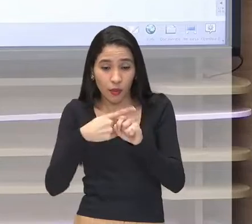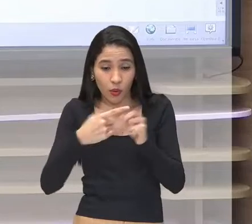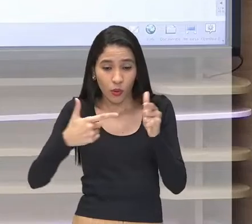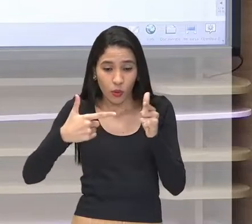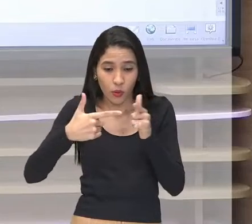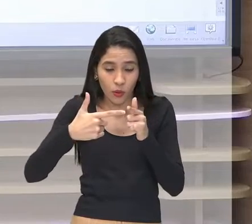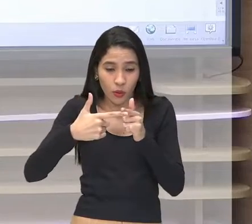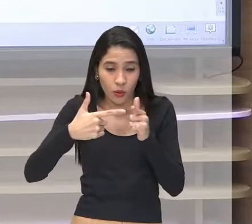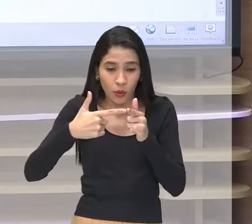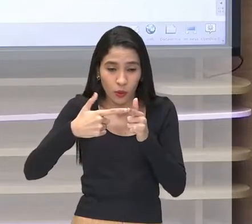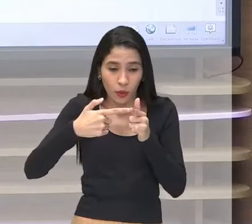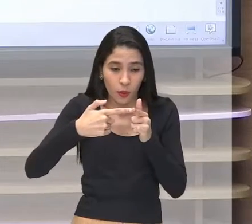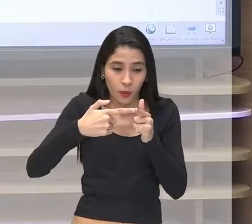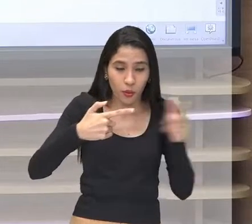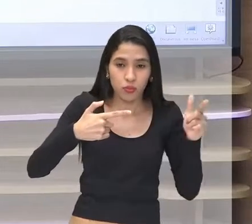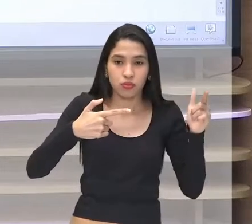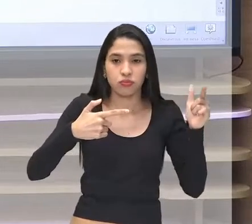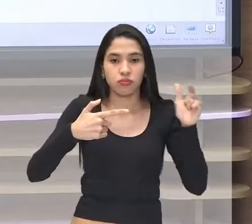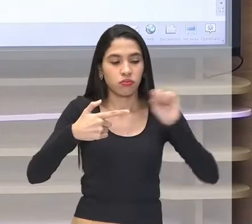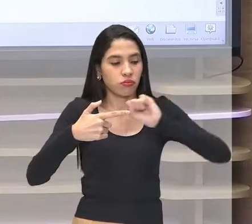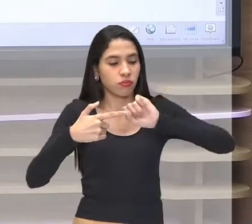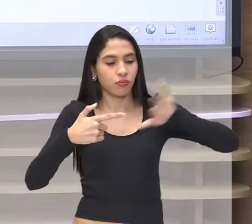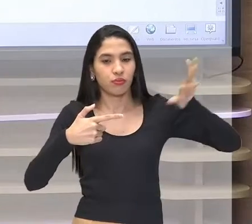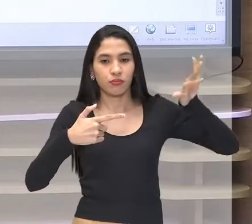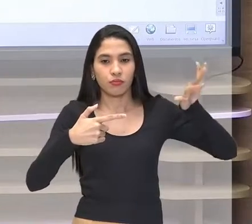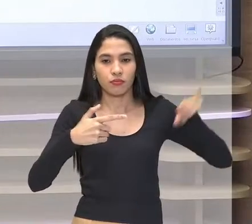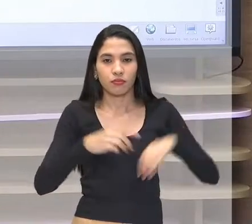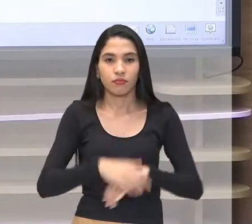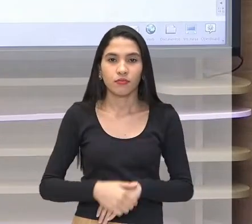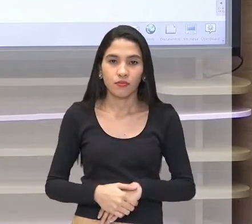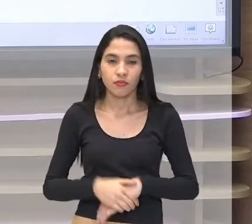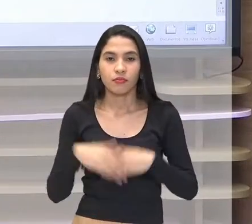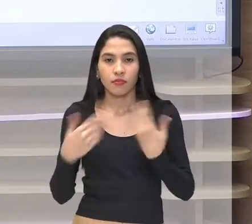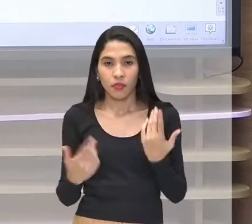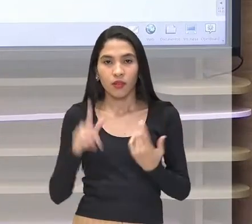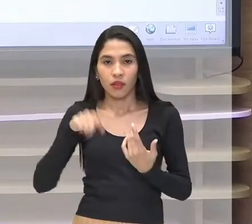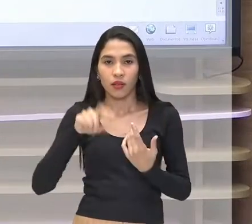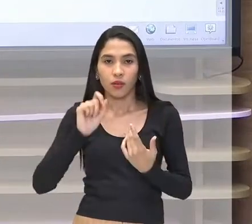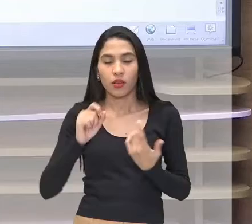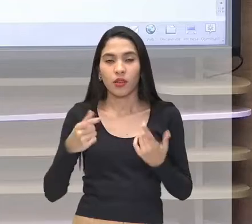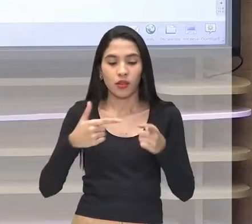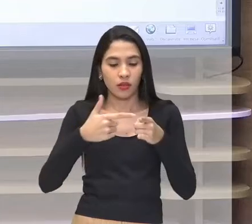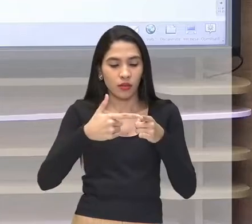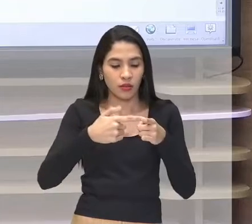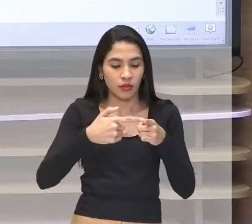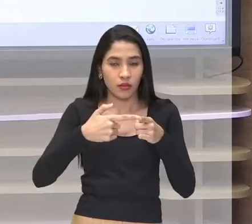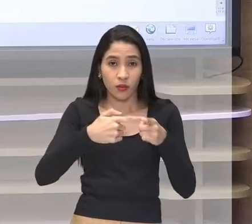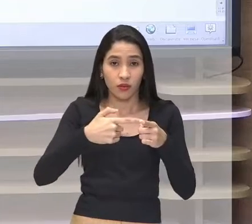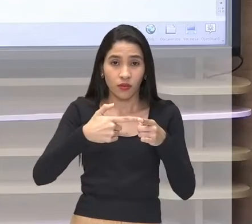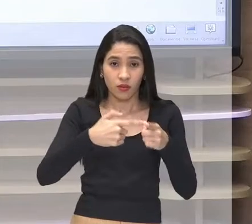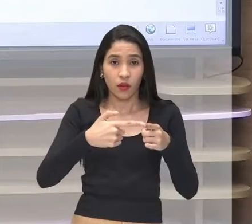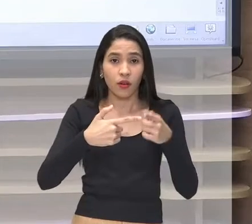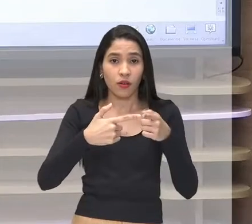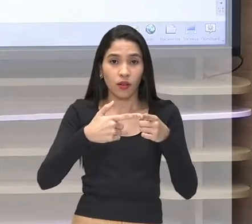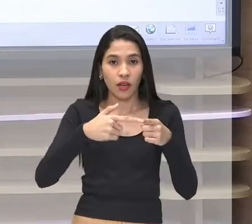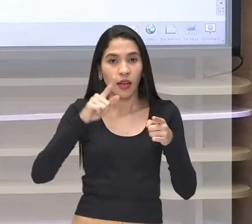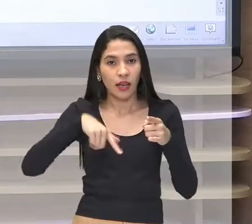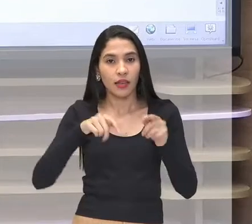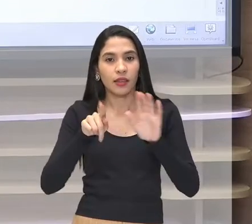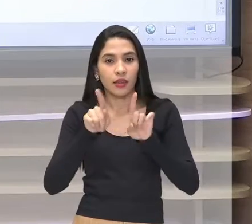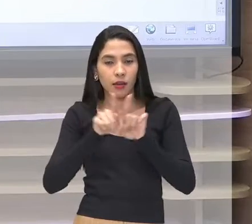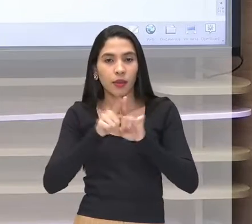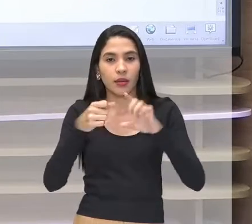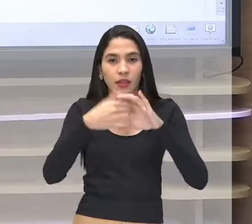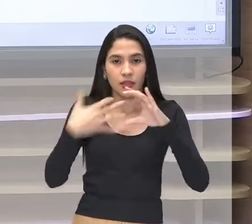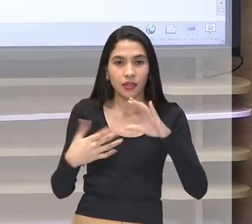o ar ele vai embora, né? Então, essa compressão que a gente faz é uma